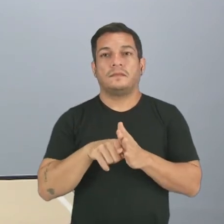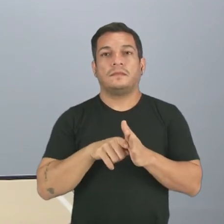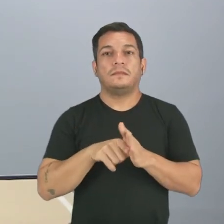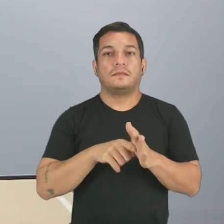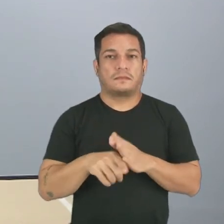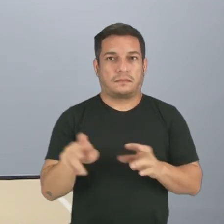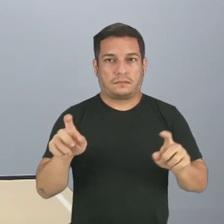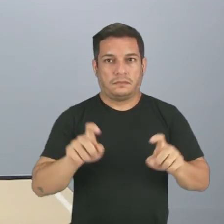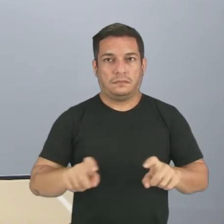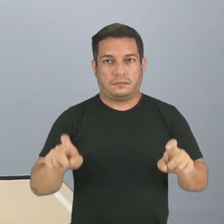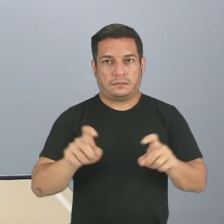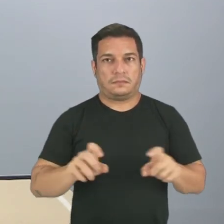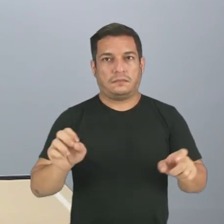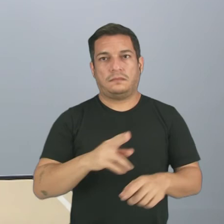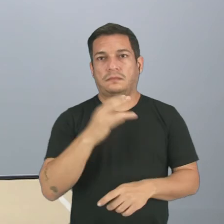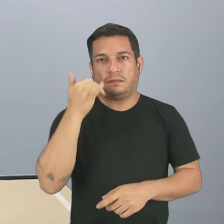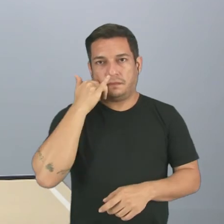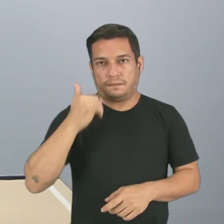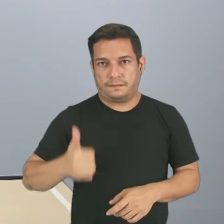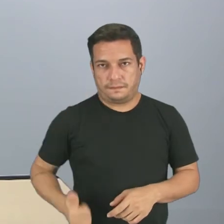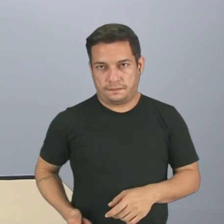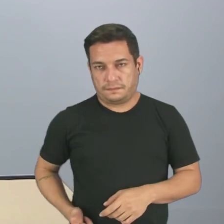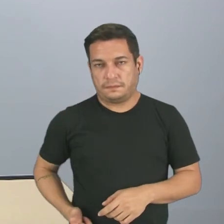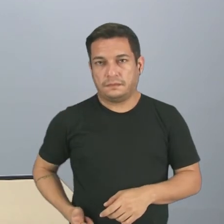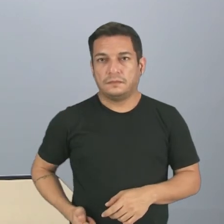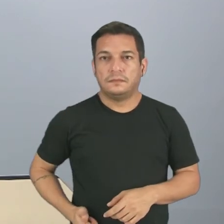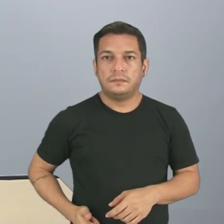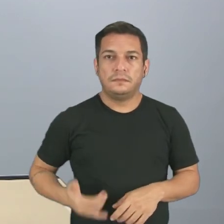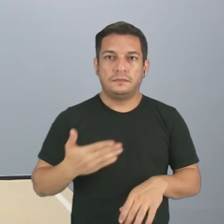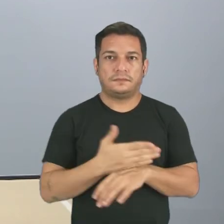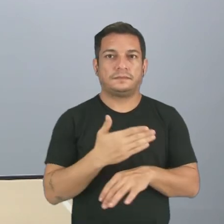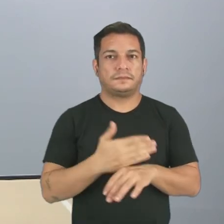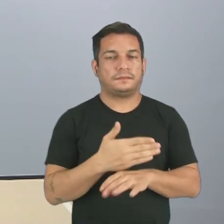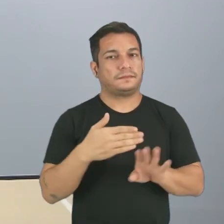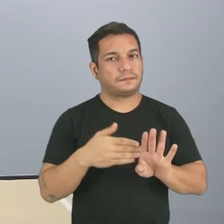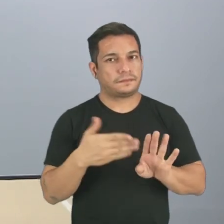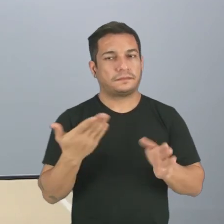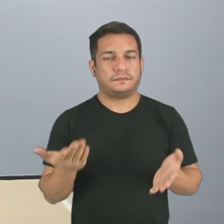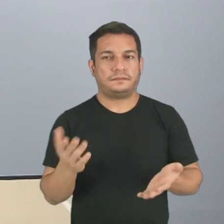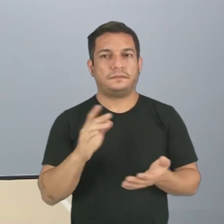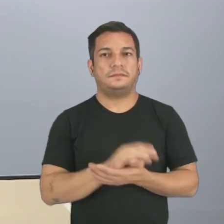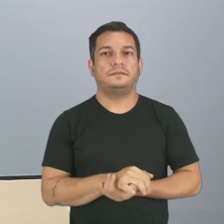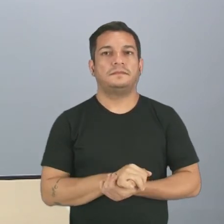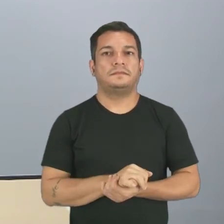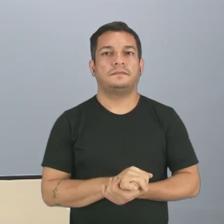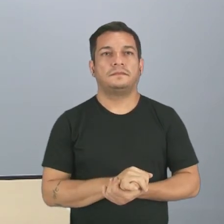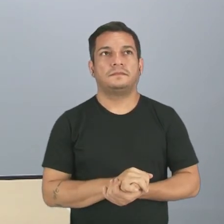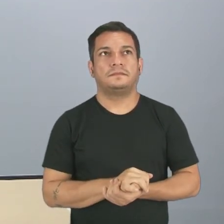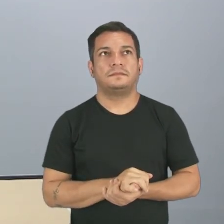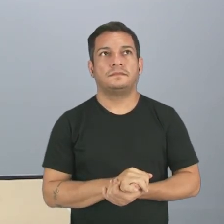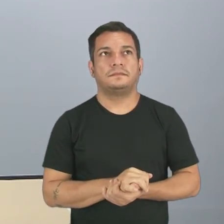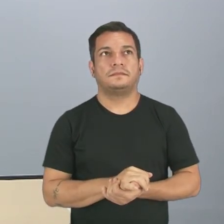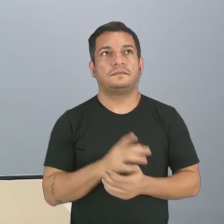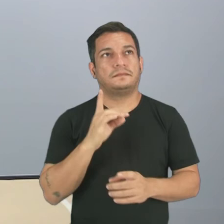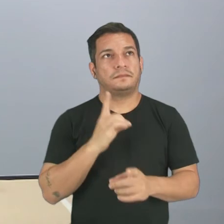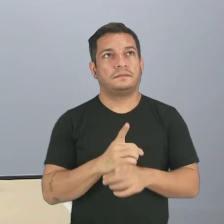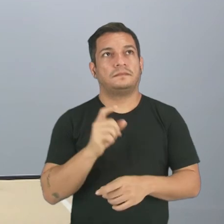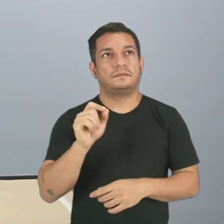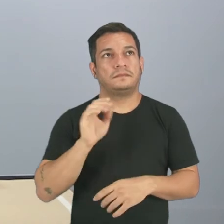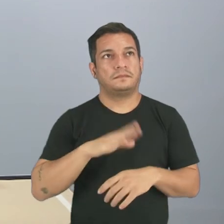seu computador ou pelo seu celular e acessar a essa plataforma para